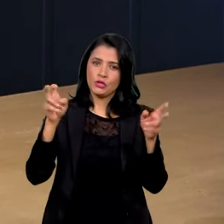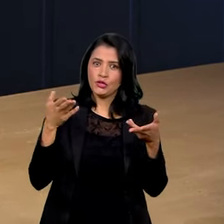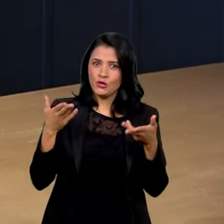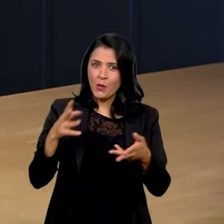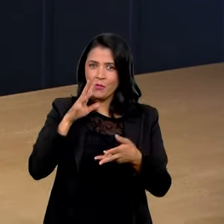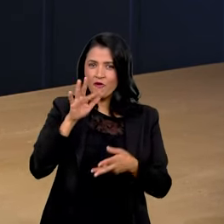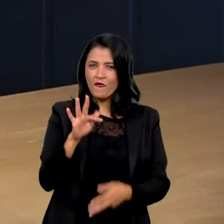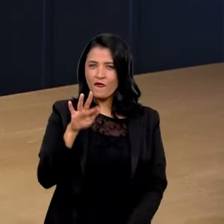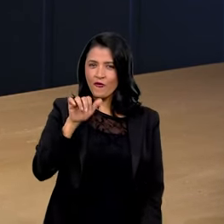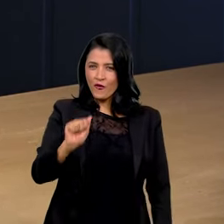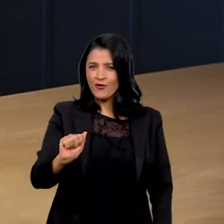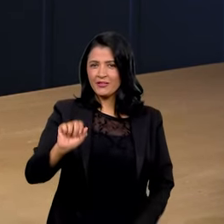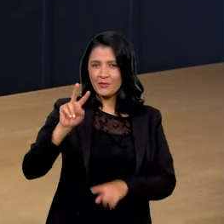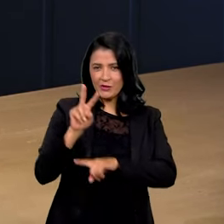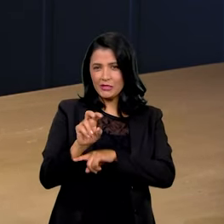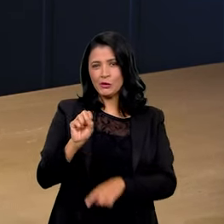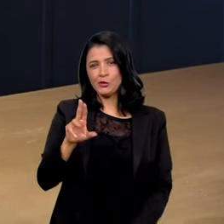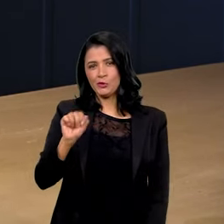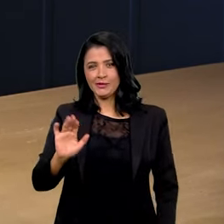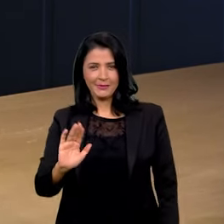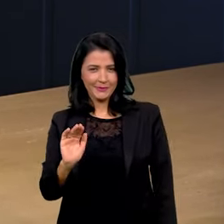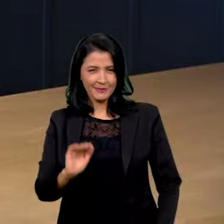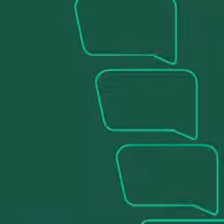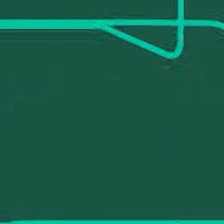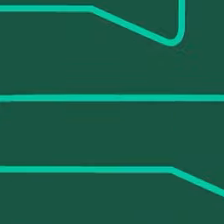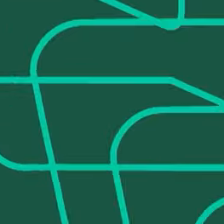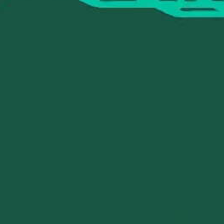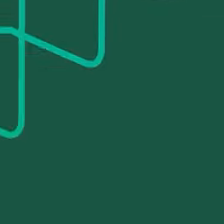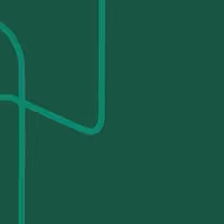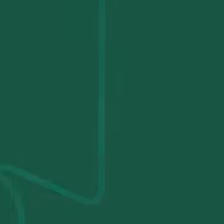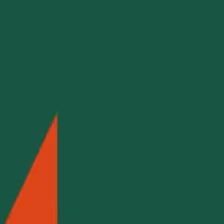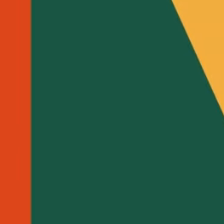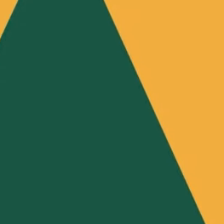universo da força de proteção do suas até